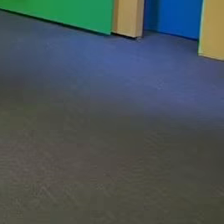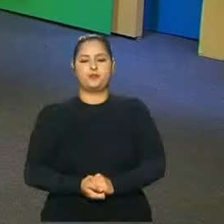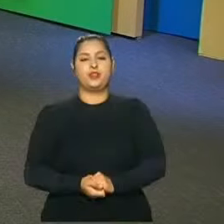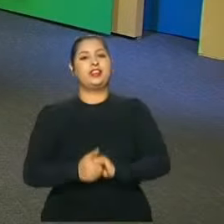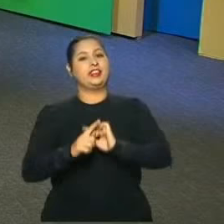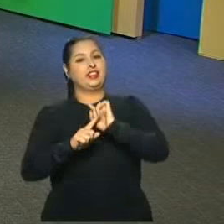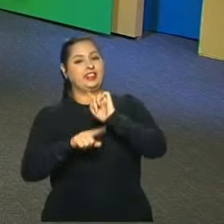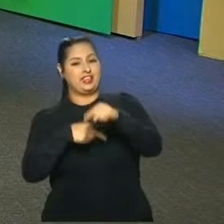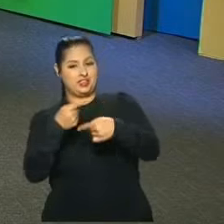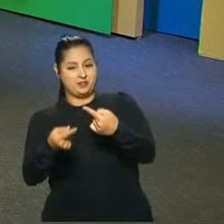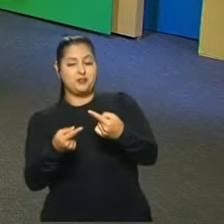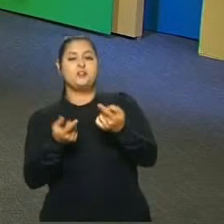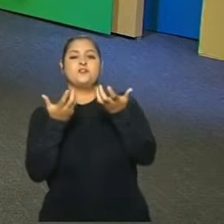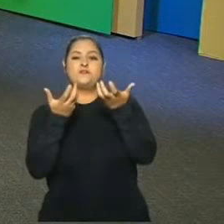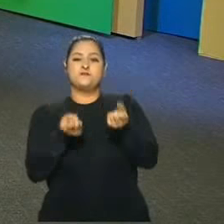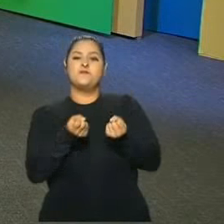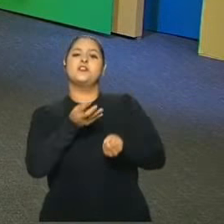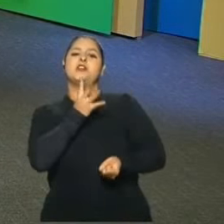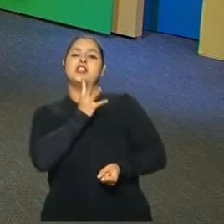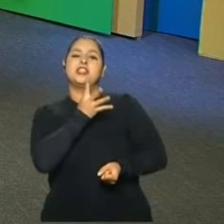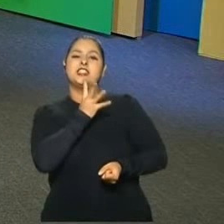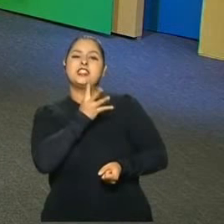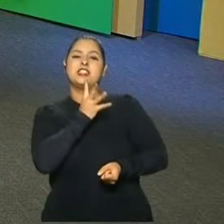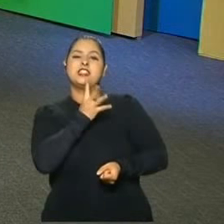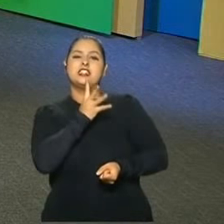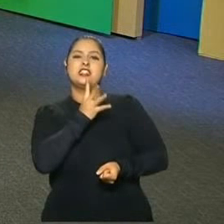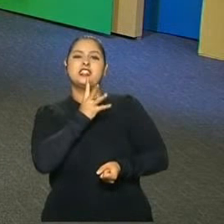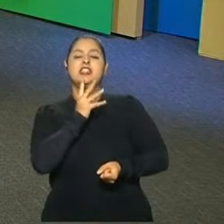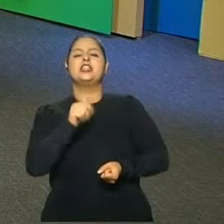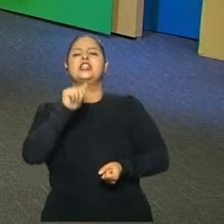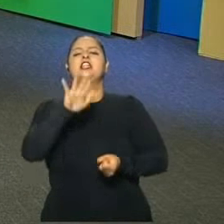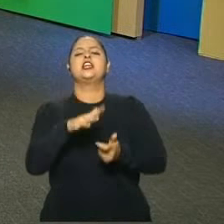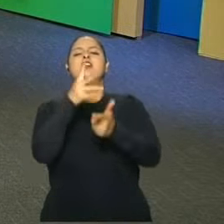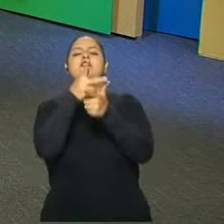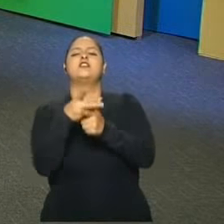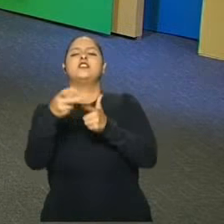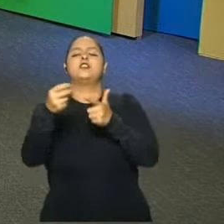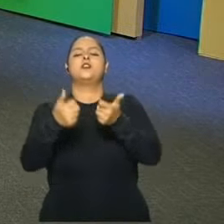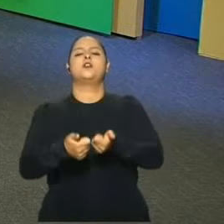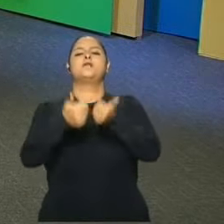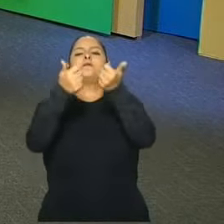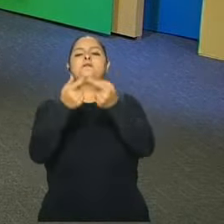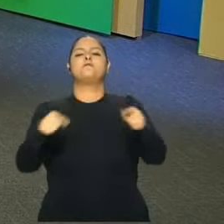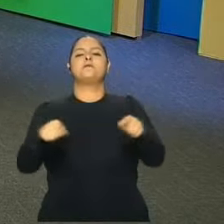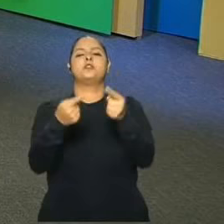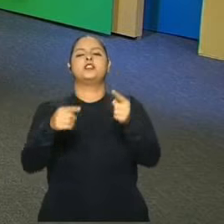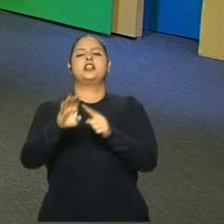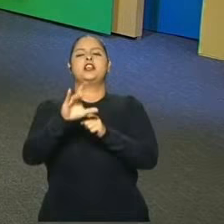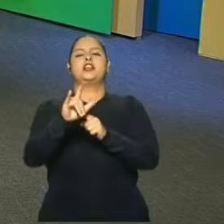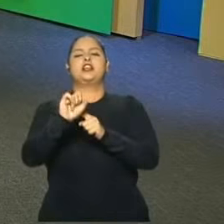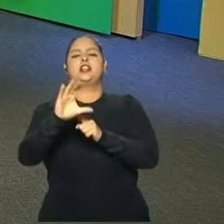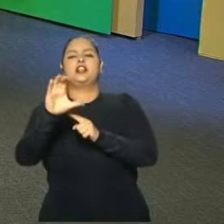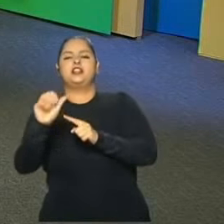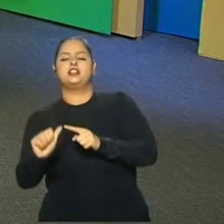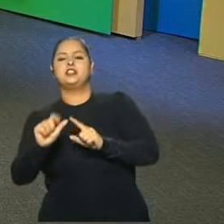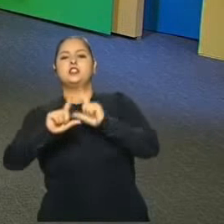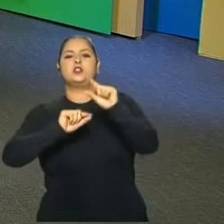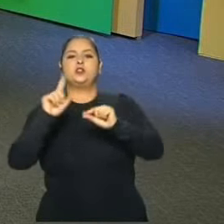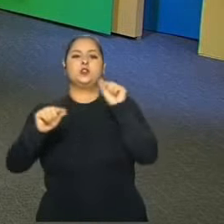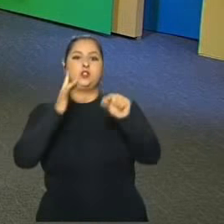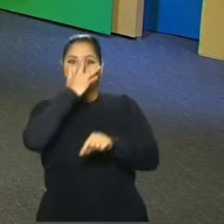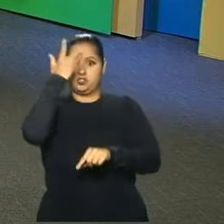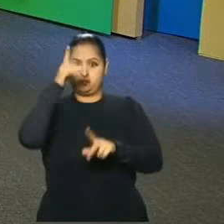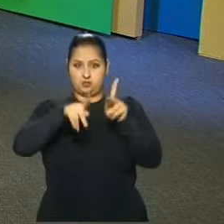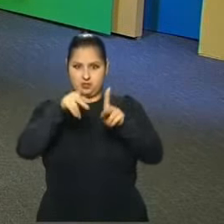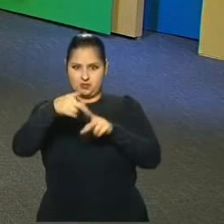Daqui a pouco, vamos conhecer a composição vencedora de melhor música clássica pela escolha do público. Isso aí,